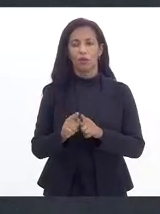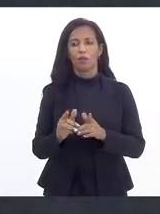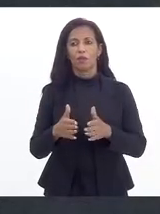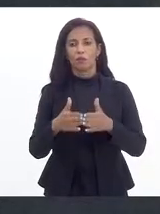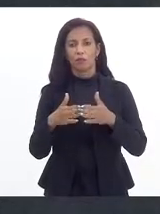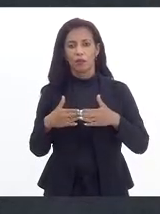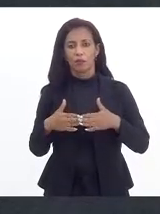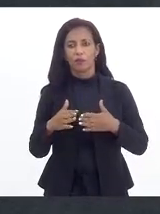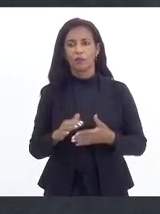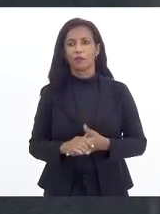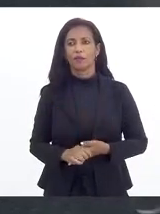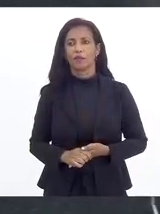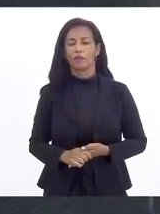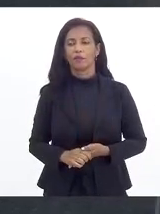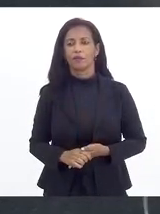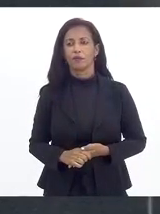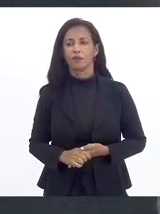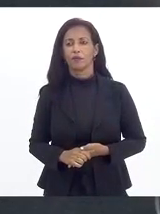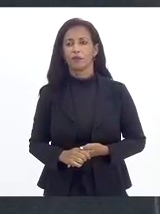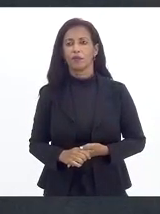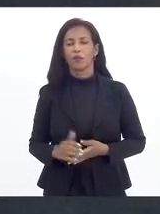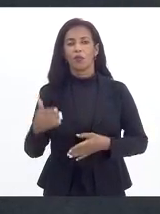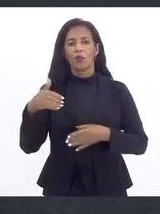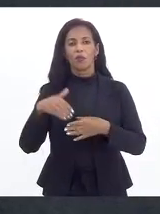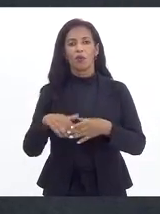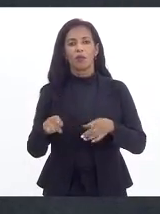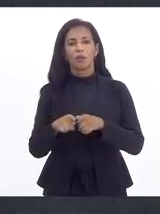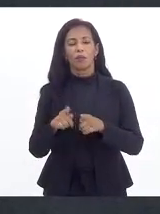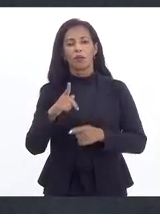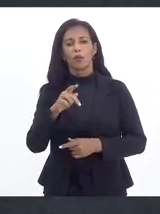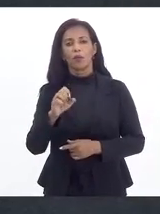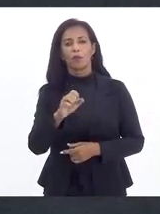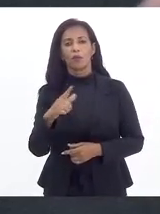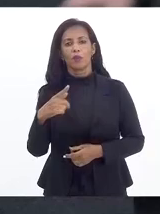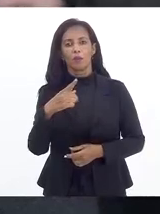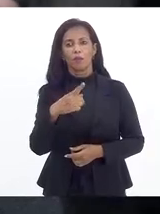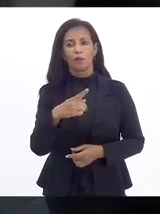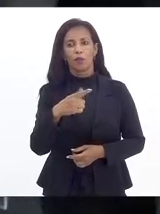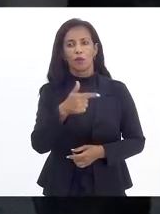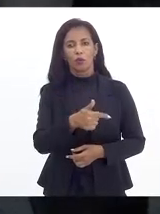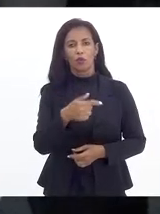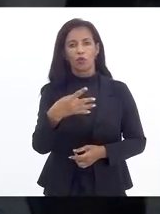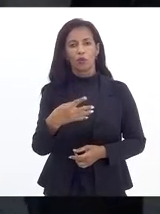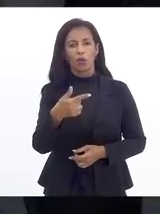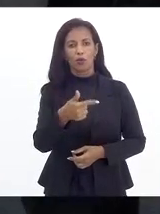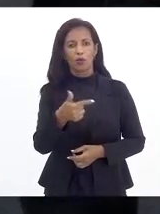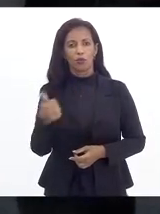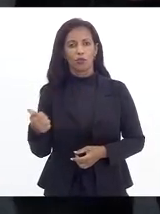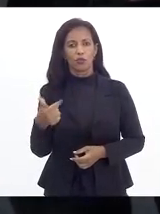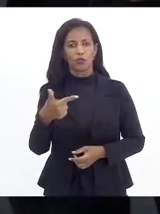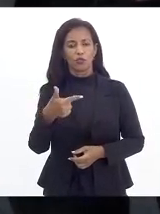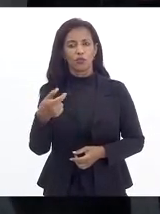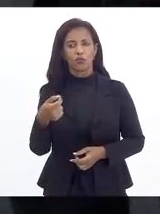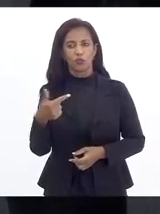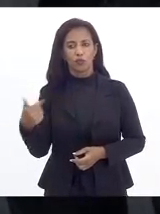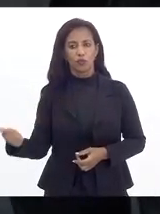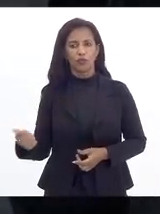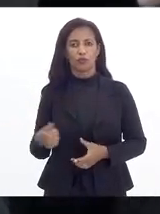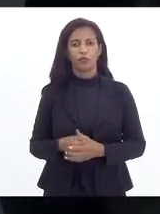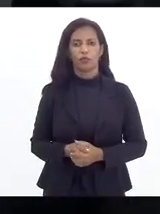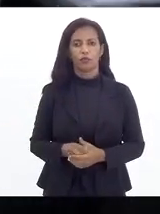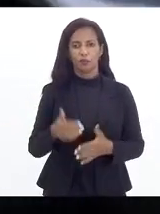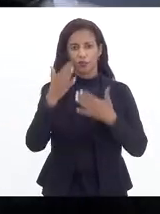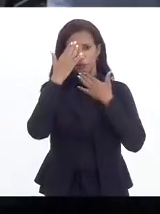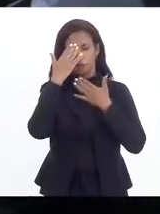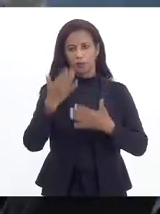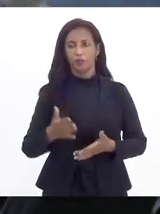favor, consignar o voto contrário da bancada do PSOL, o projeto de lei 2421 de 2021.